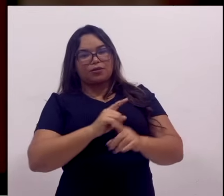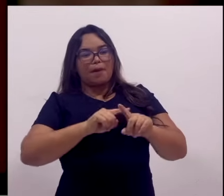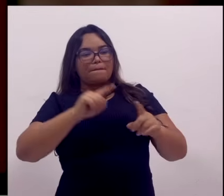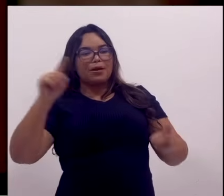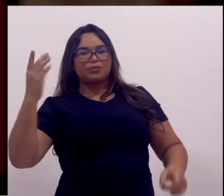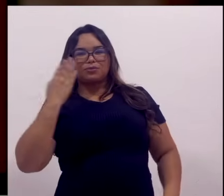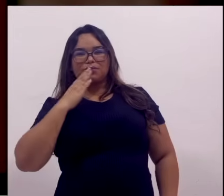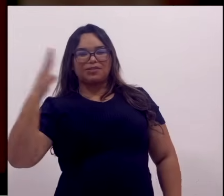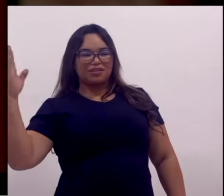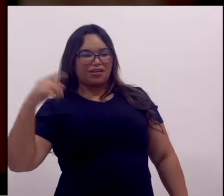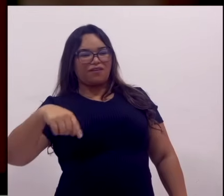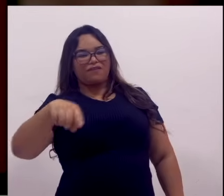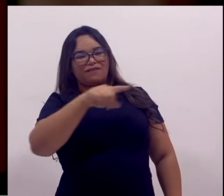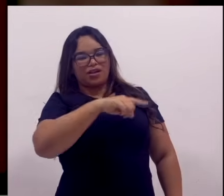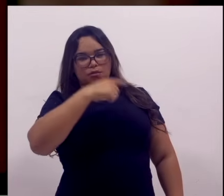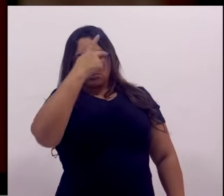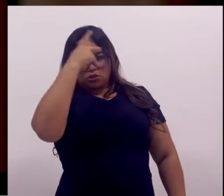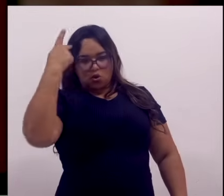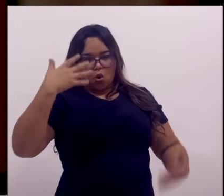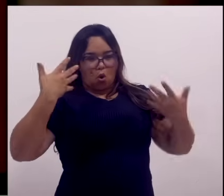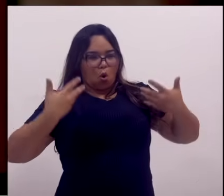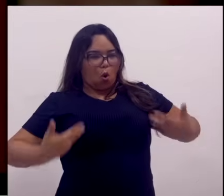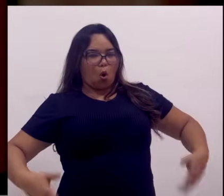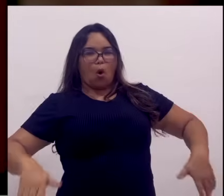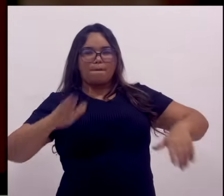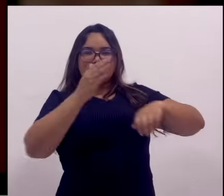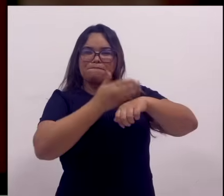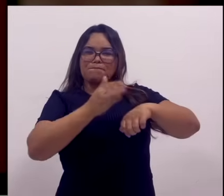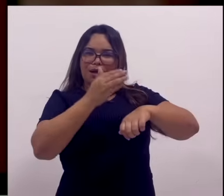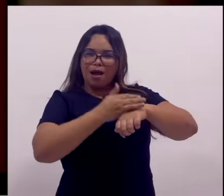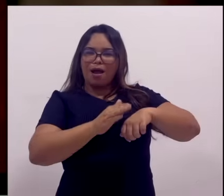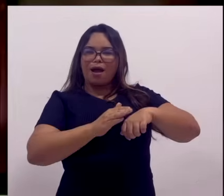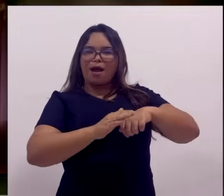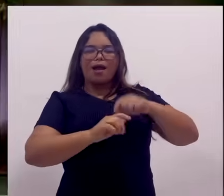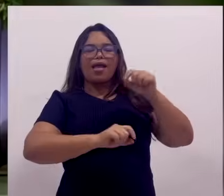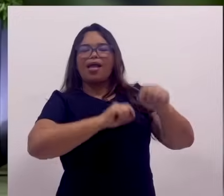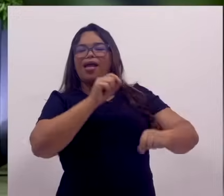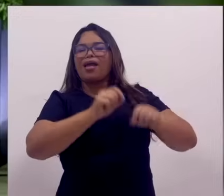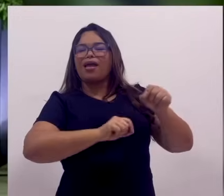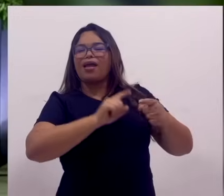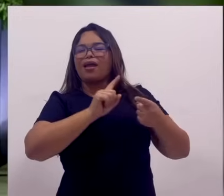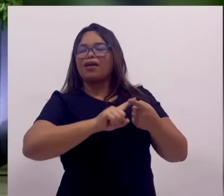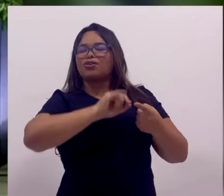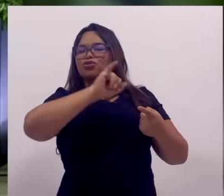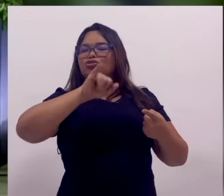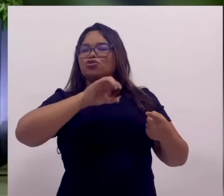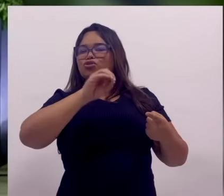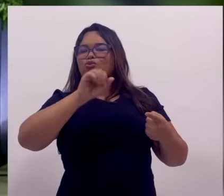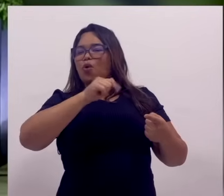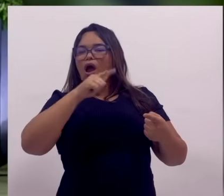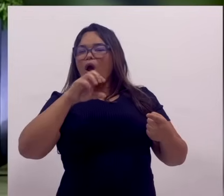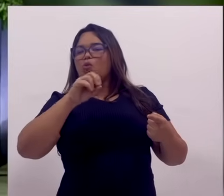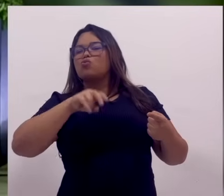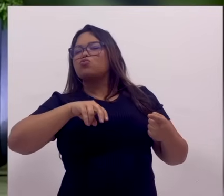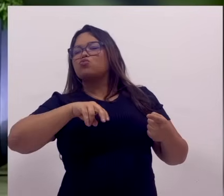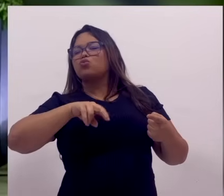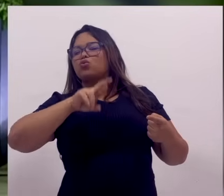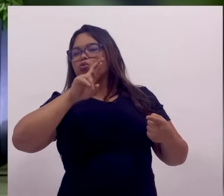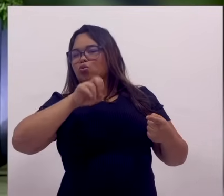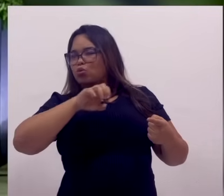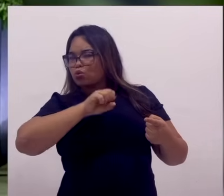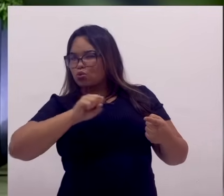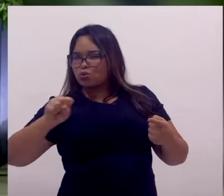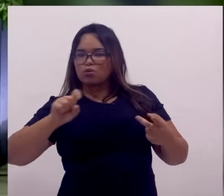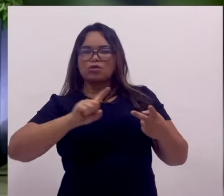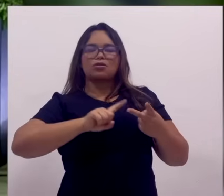branco. Pergunto, quem são eles? Será que estamos falando de João Hus? Seria Tyndale? Seria Wycliffe? Seria Martinho